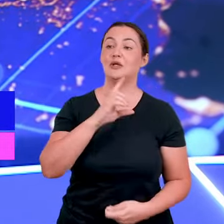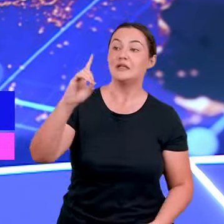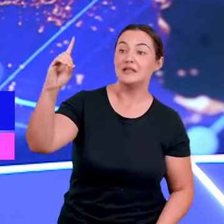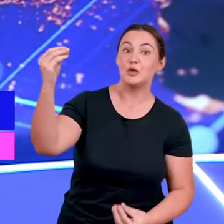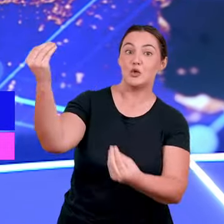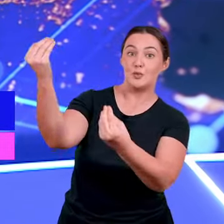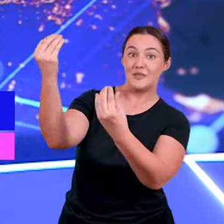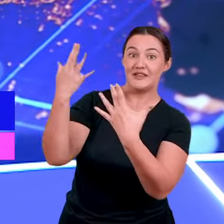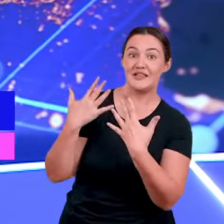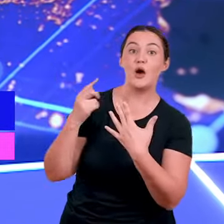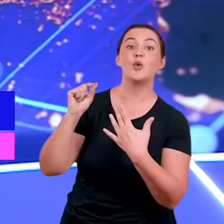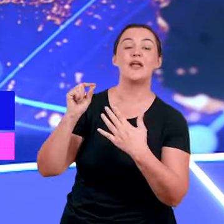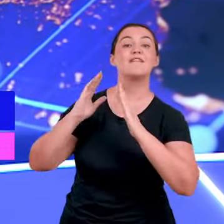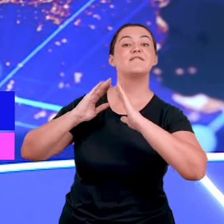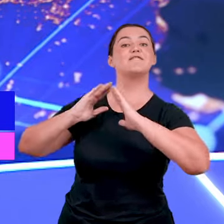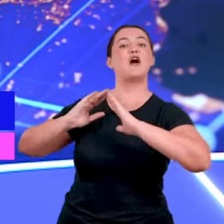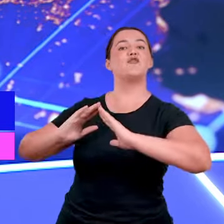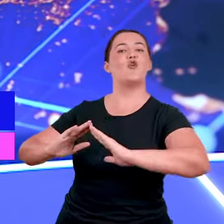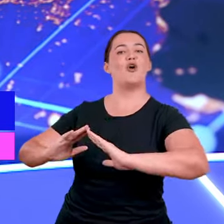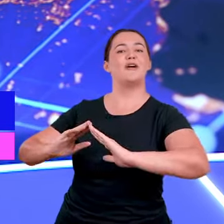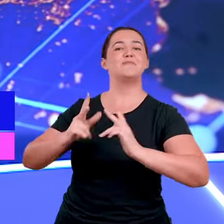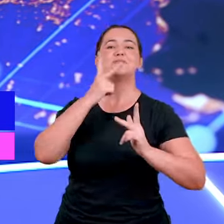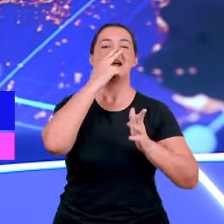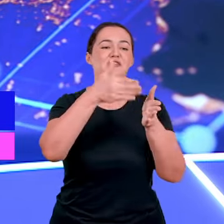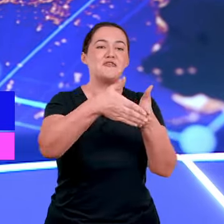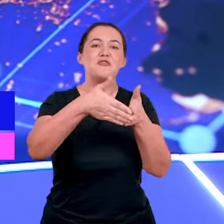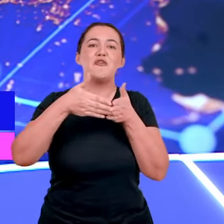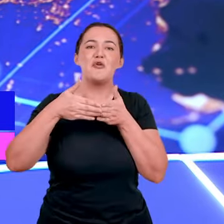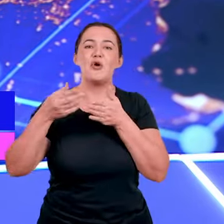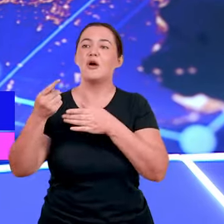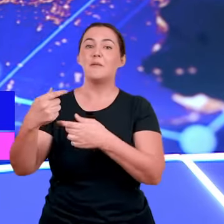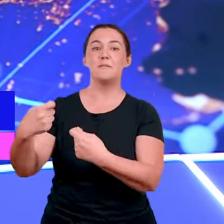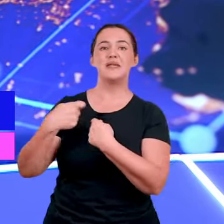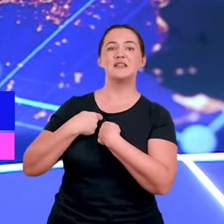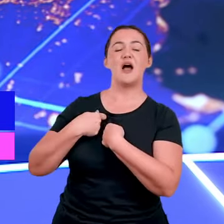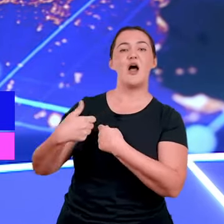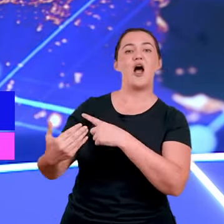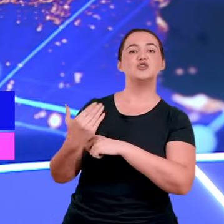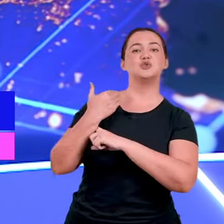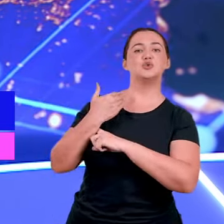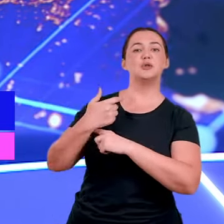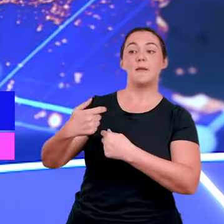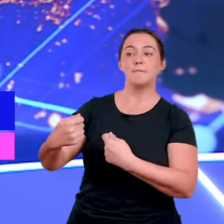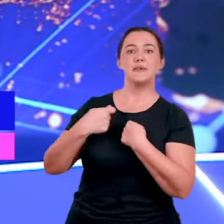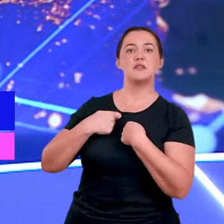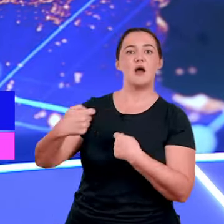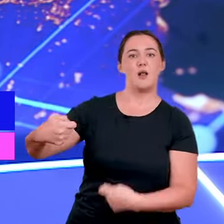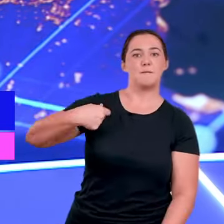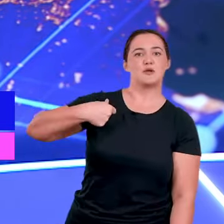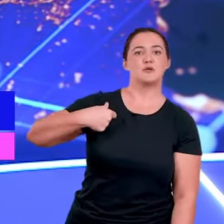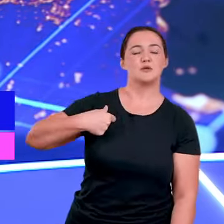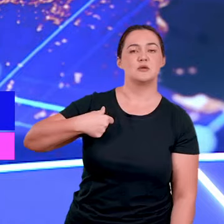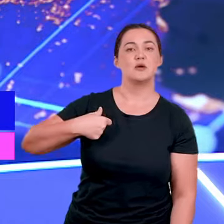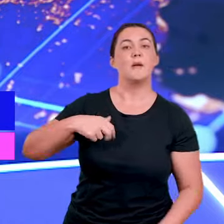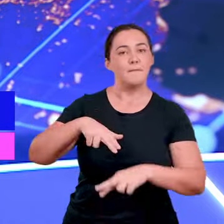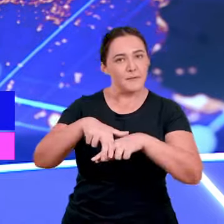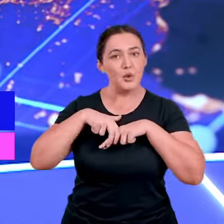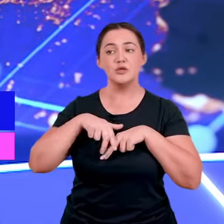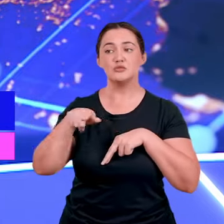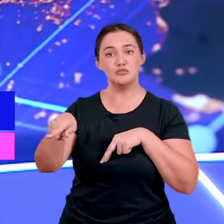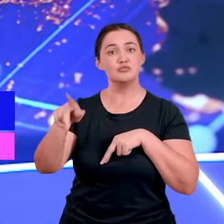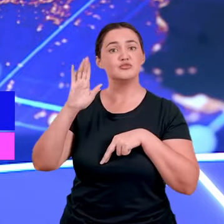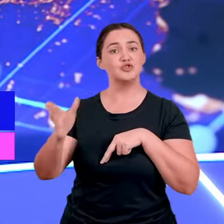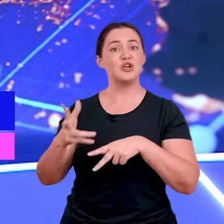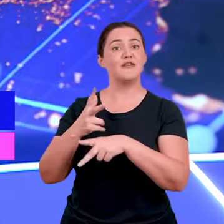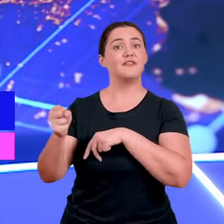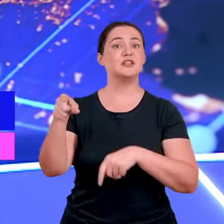Então, Deus oferece um favor e mediante a minha fé eu posso ser salvo. Esse é o combate que nós devemos enfrentar e lutar. Só